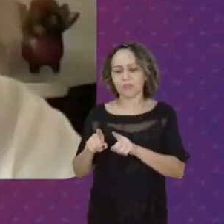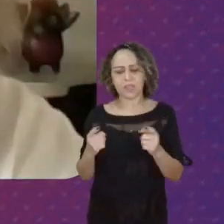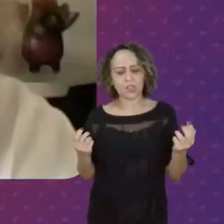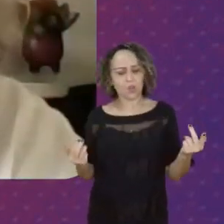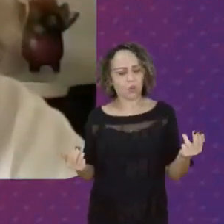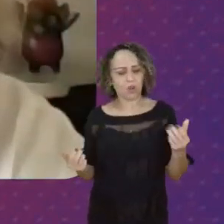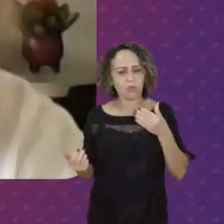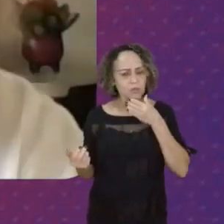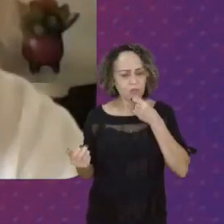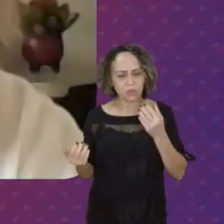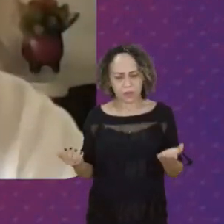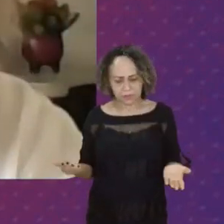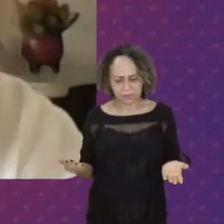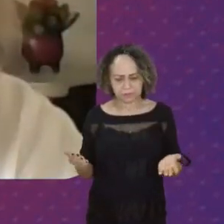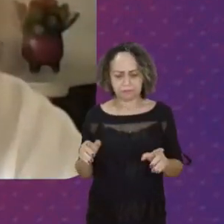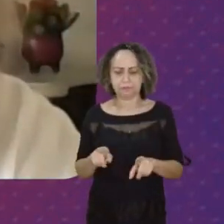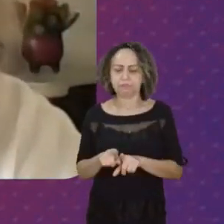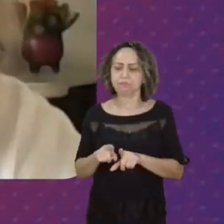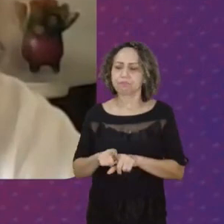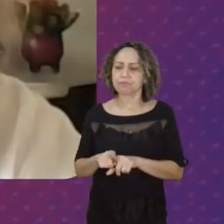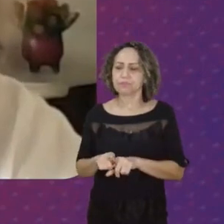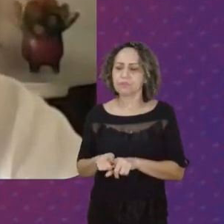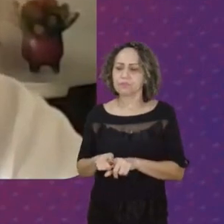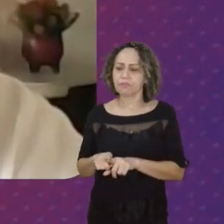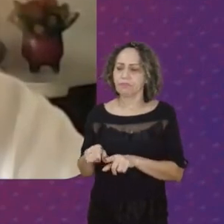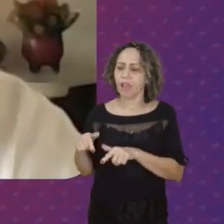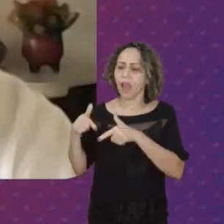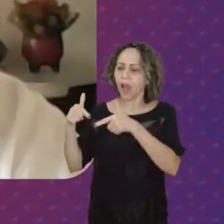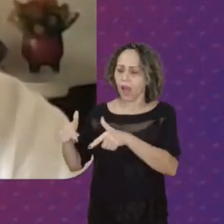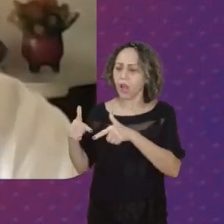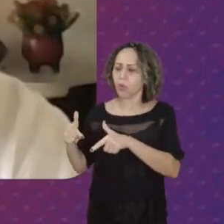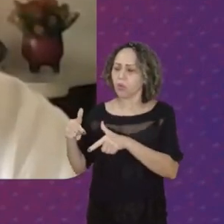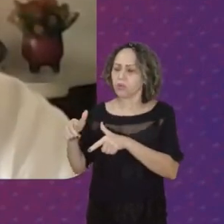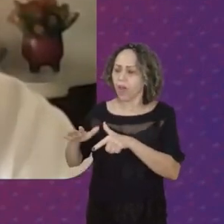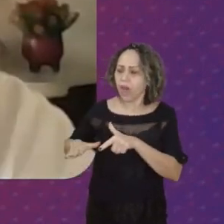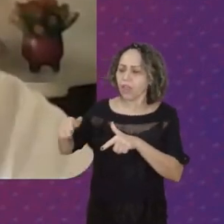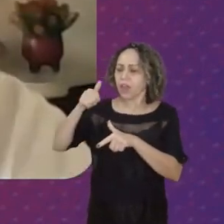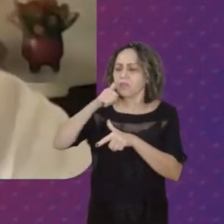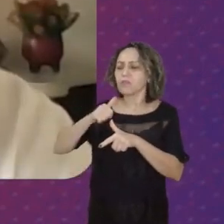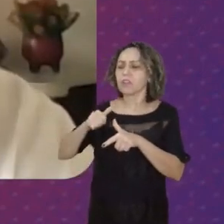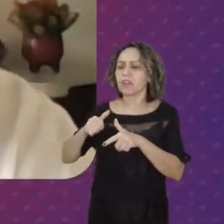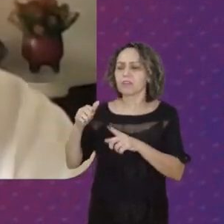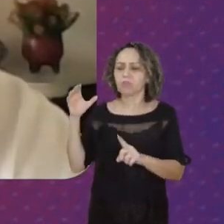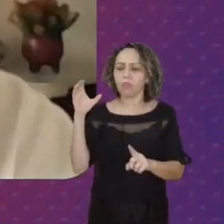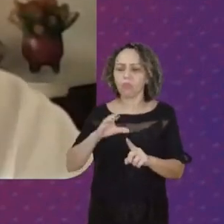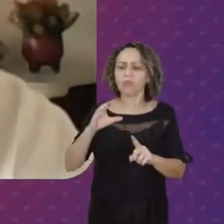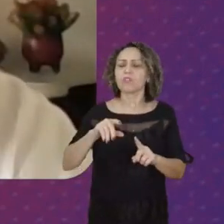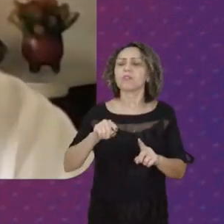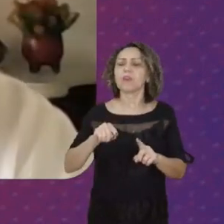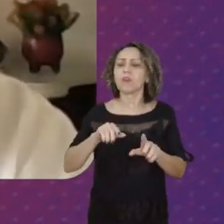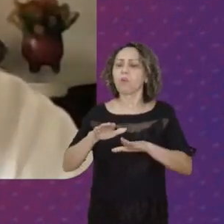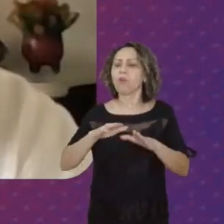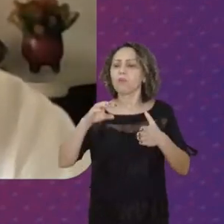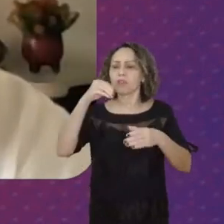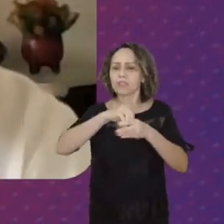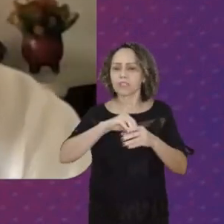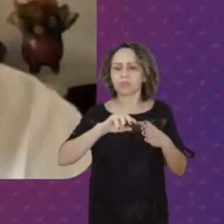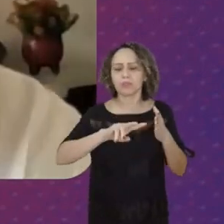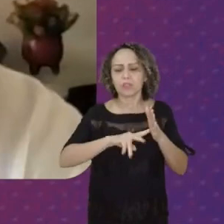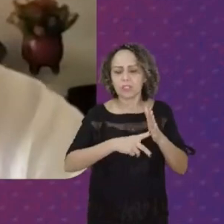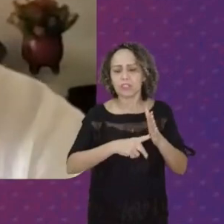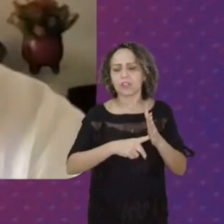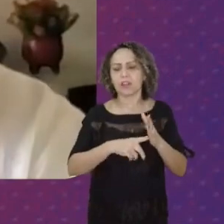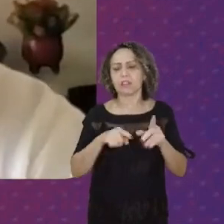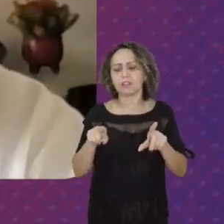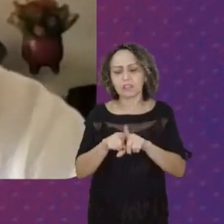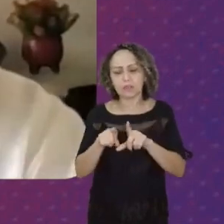outros movimentos, como o movimento sindical, que também, inspirado no